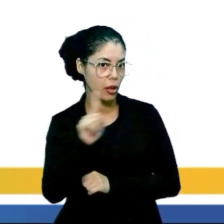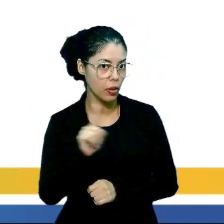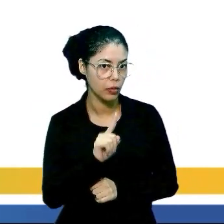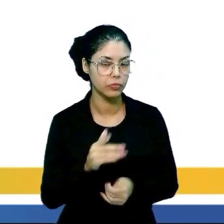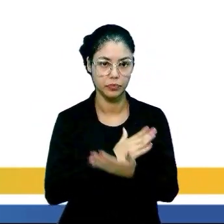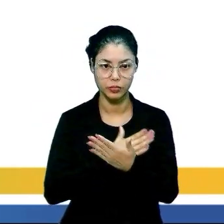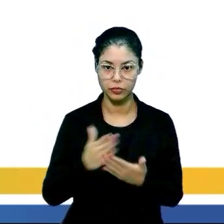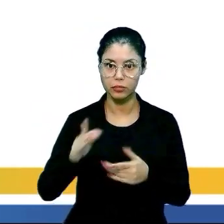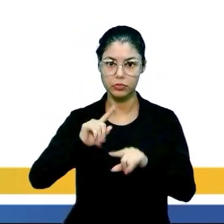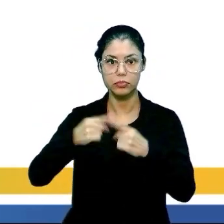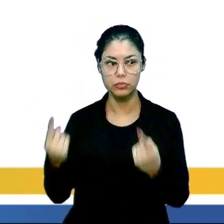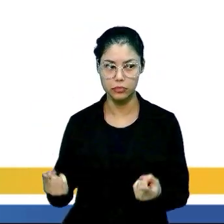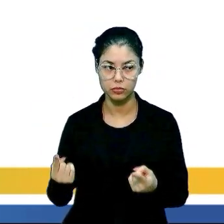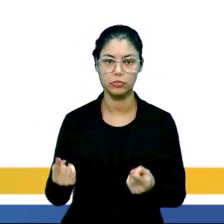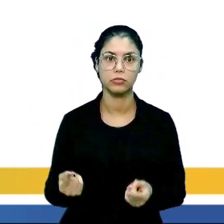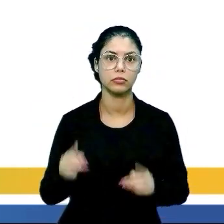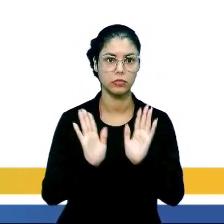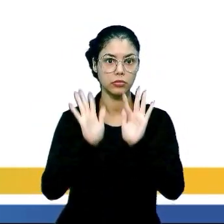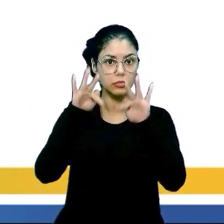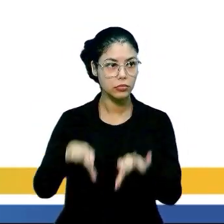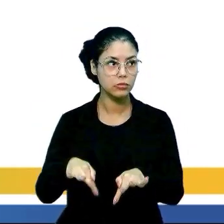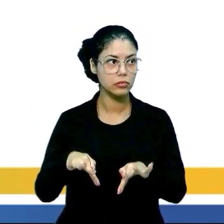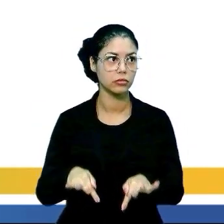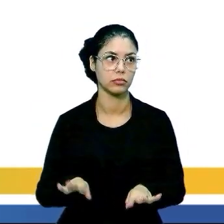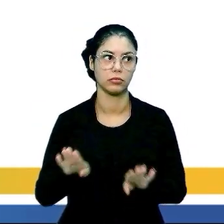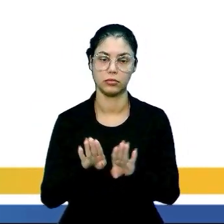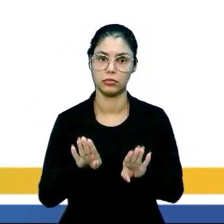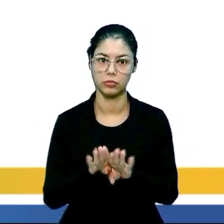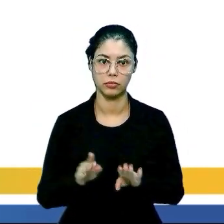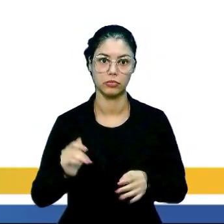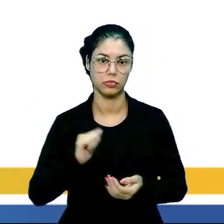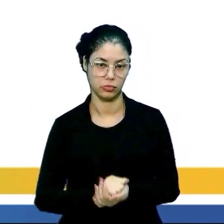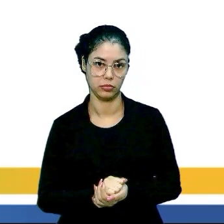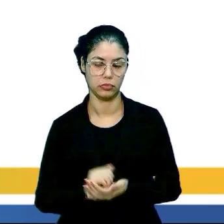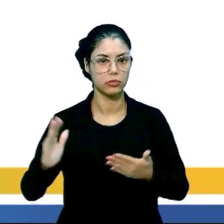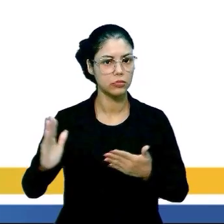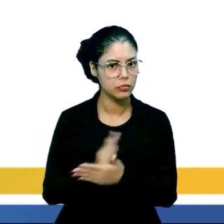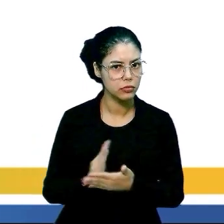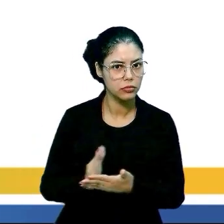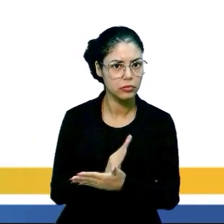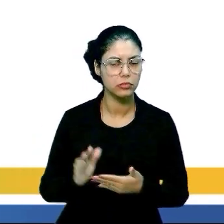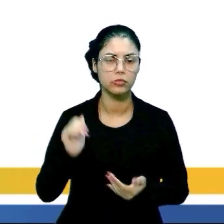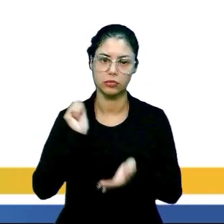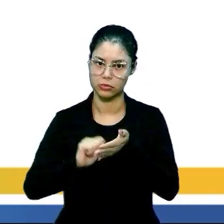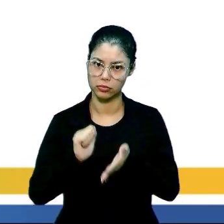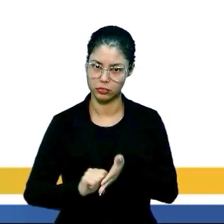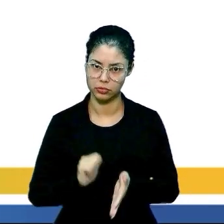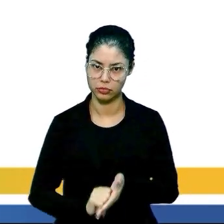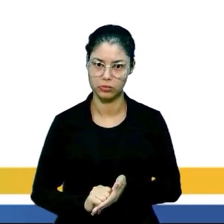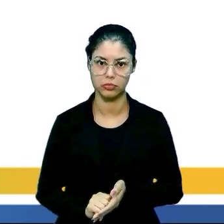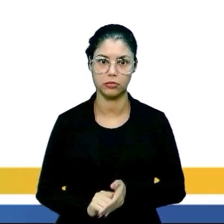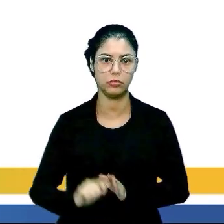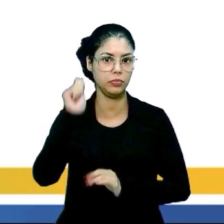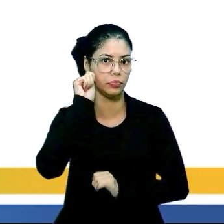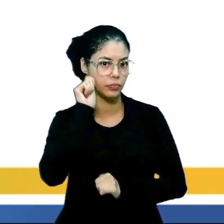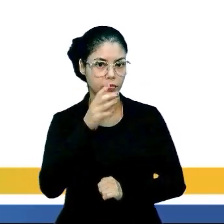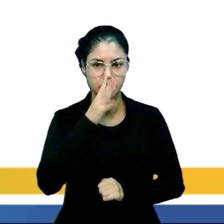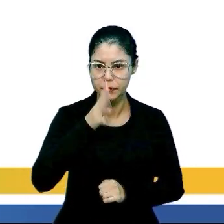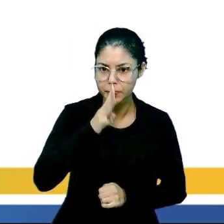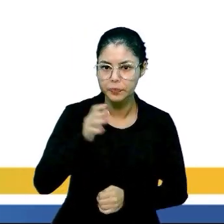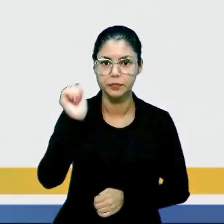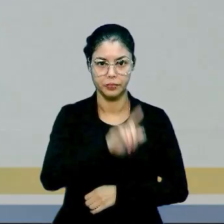pelo início, mas pelo término aí do modernismo. Alguns escritores ou autores,